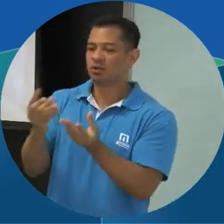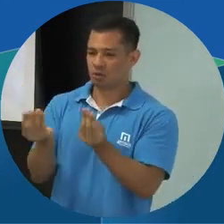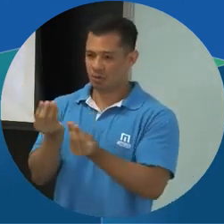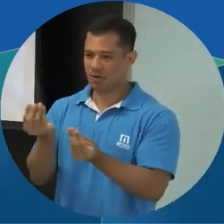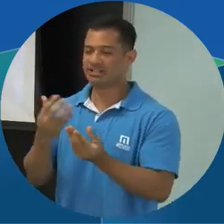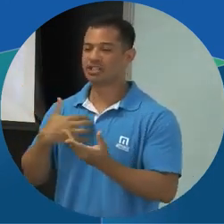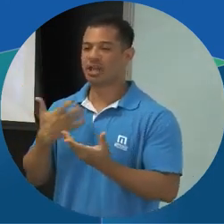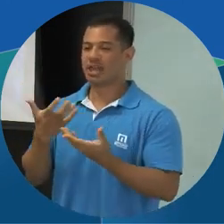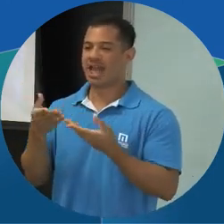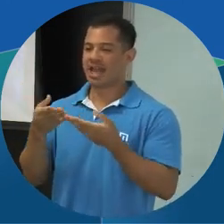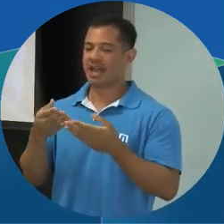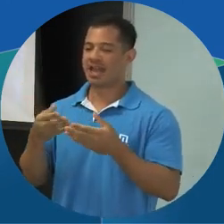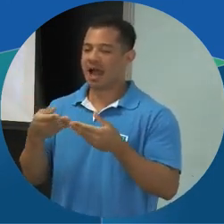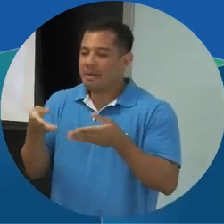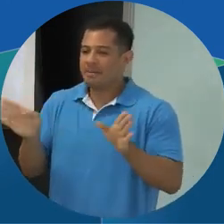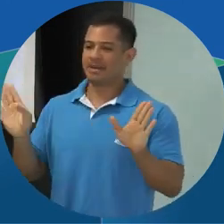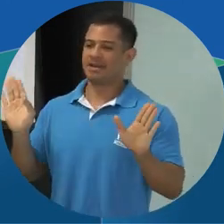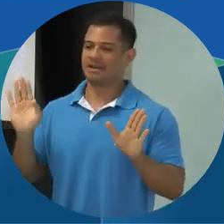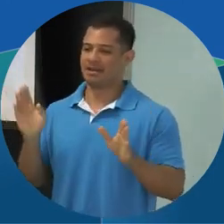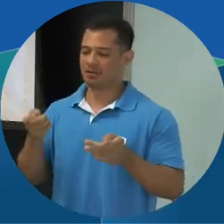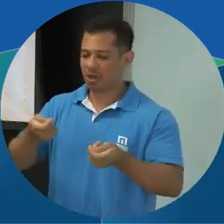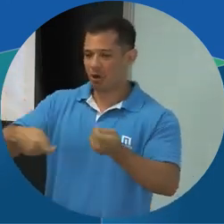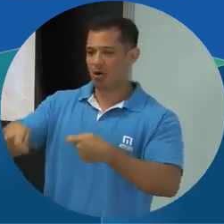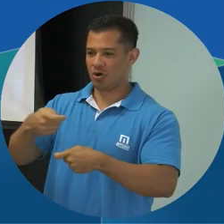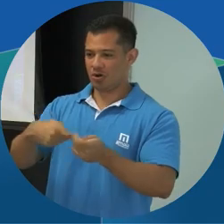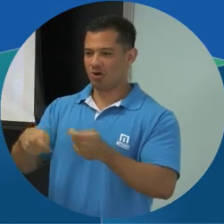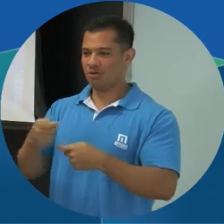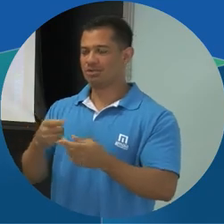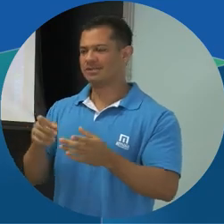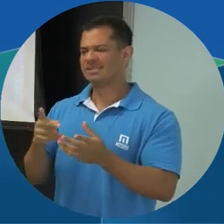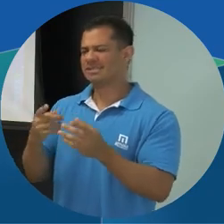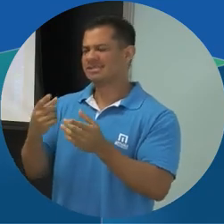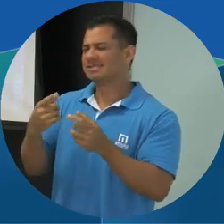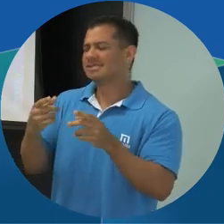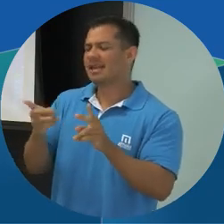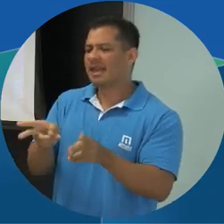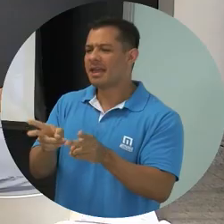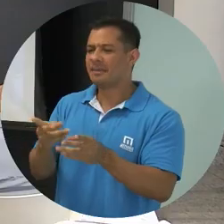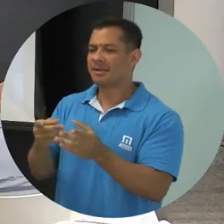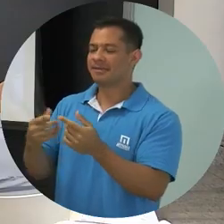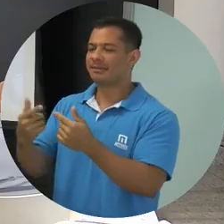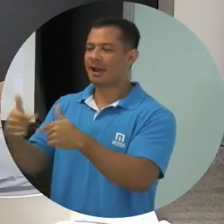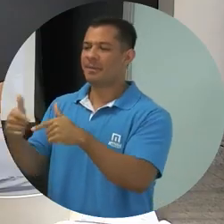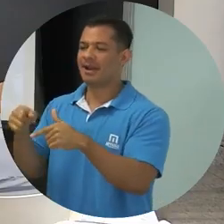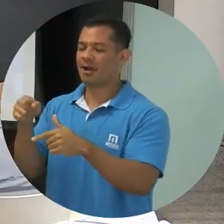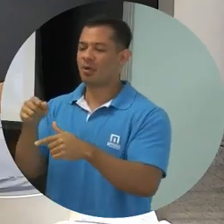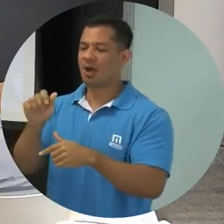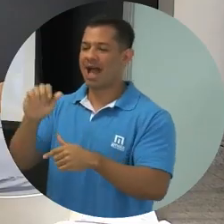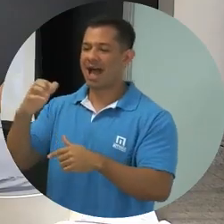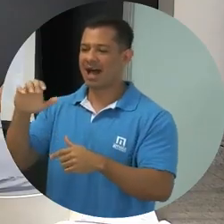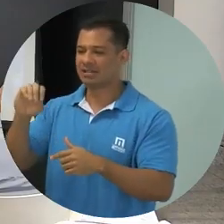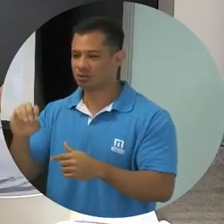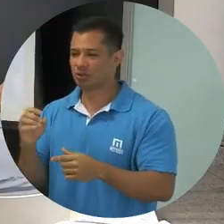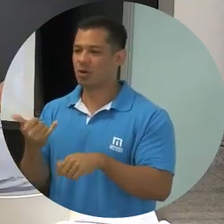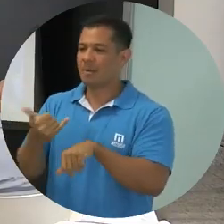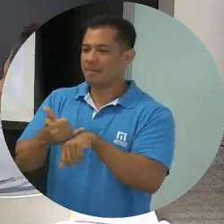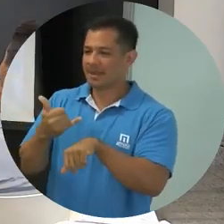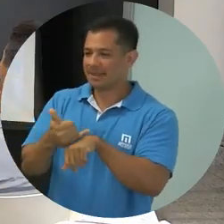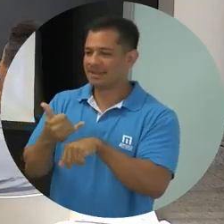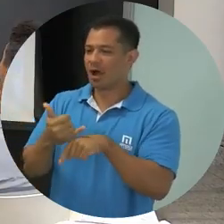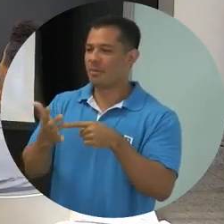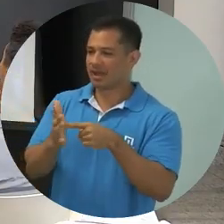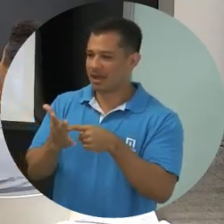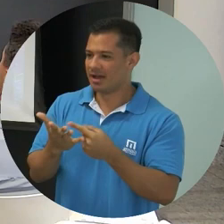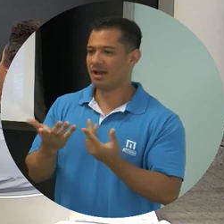sempre foi muito focada na indústria, trabalhar com aço, metal mecânico, envolvido com isso,